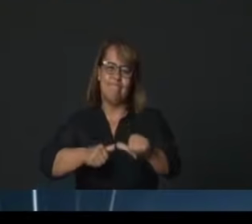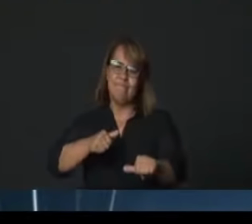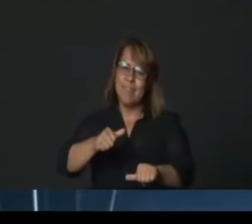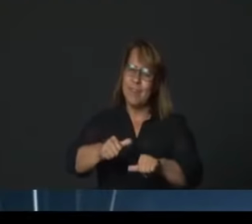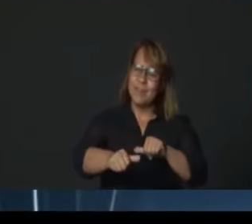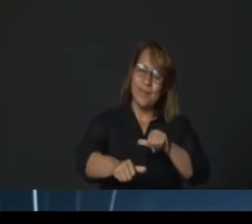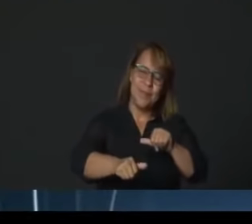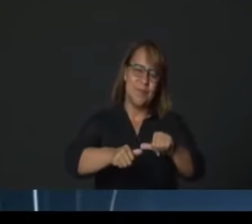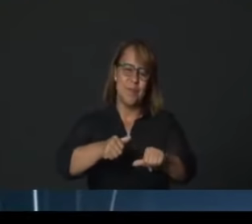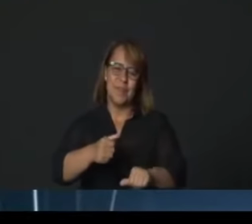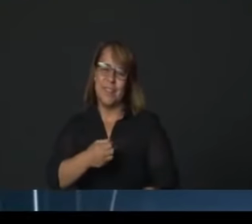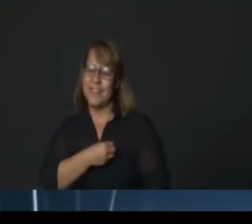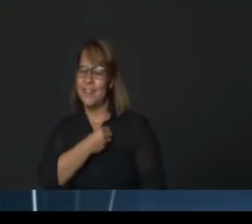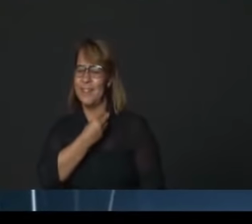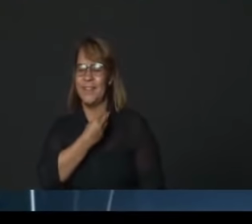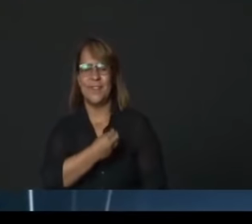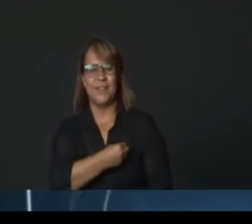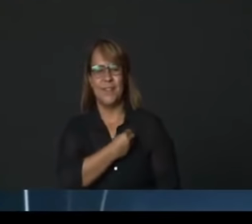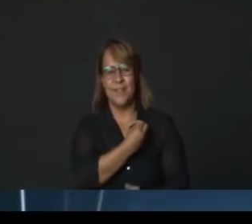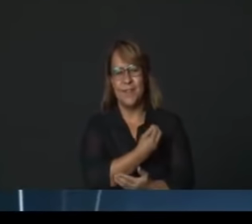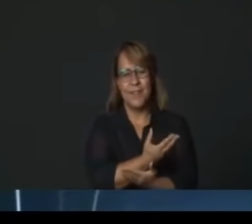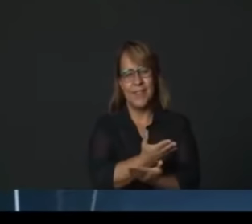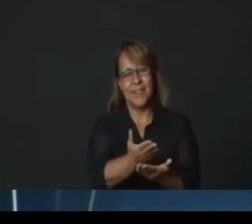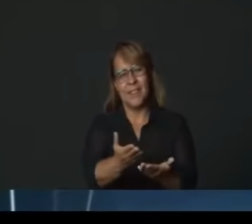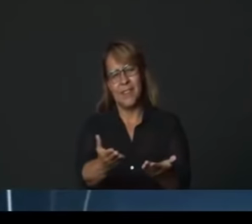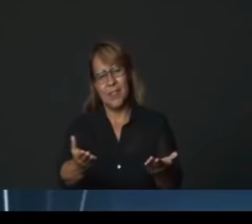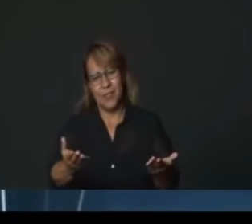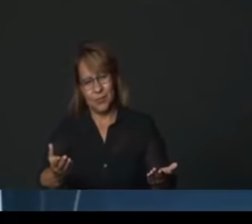eu somos maioria.